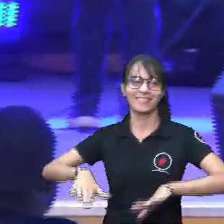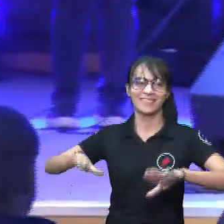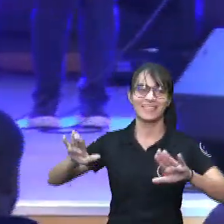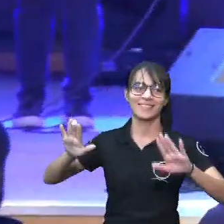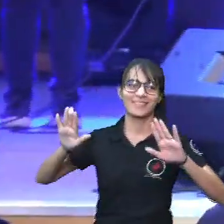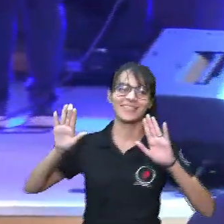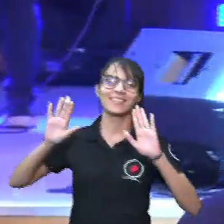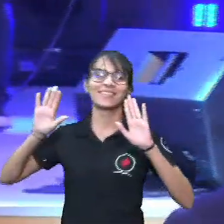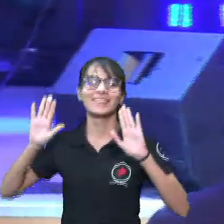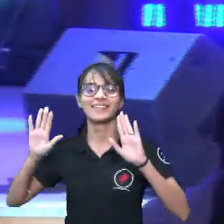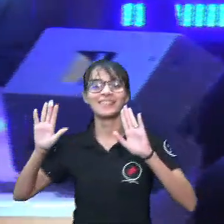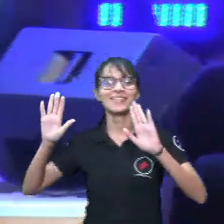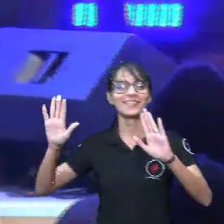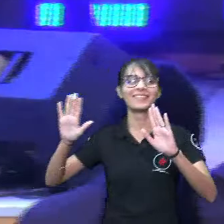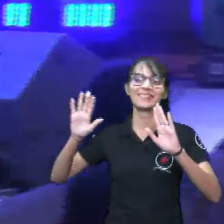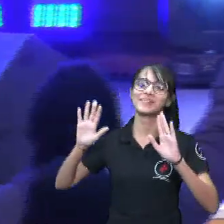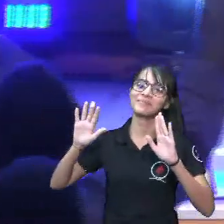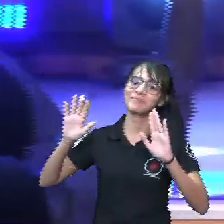minhas